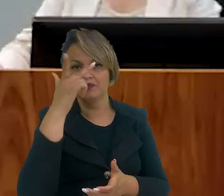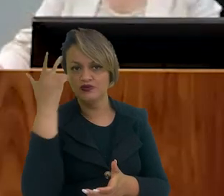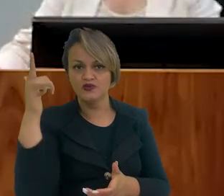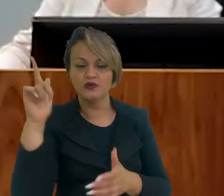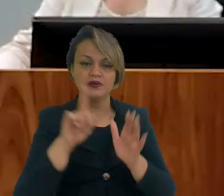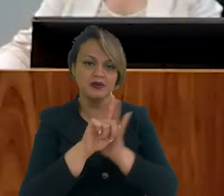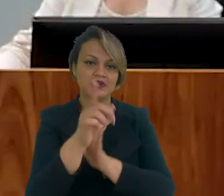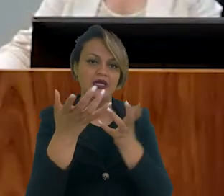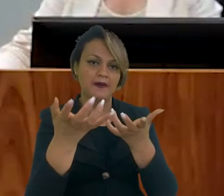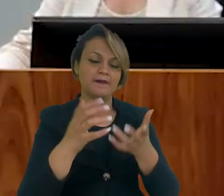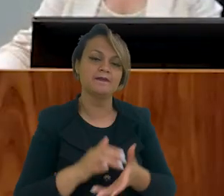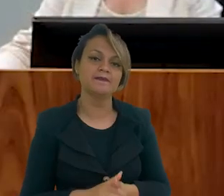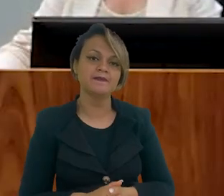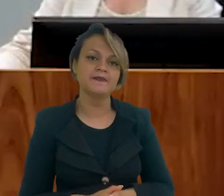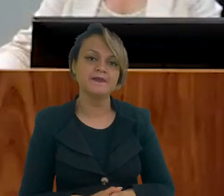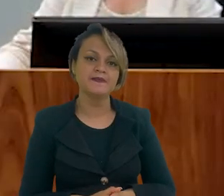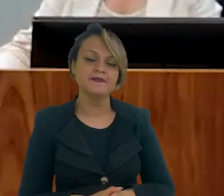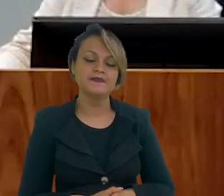Parabéns obrigado